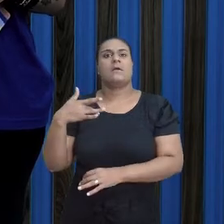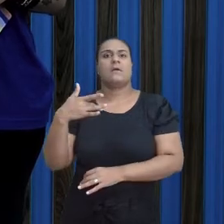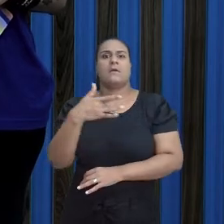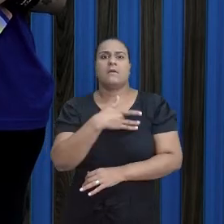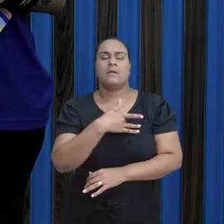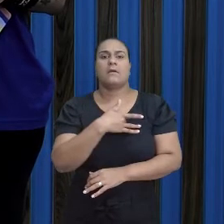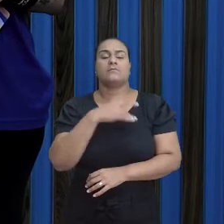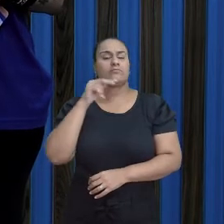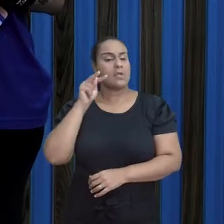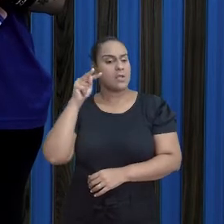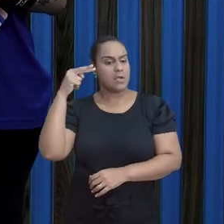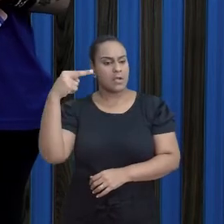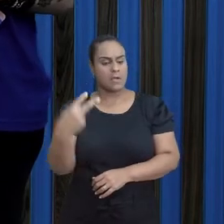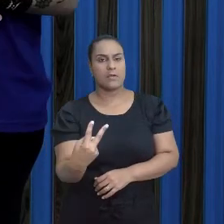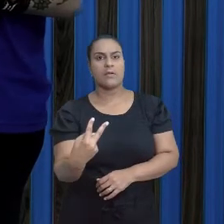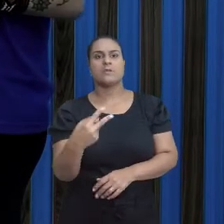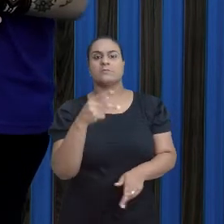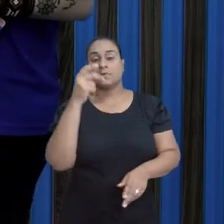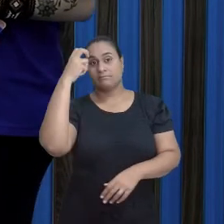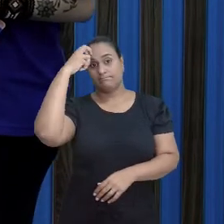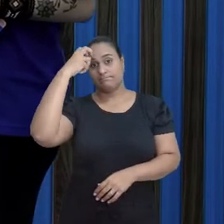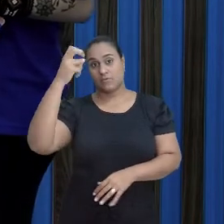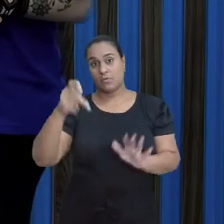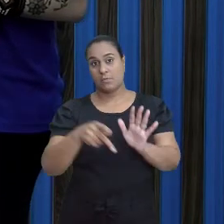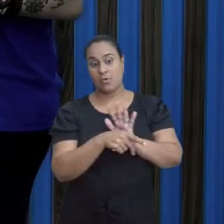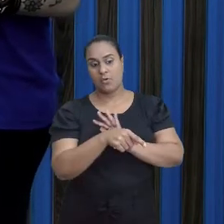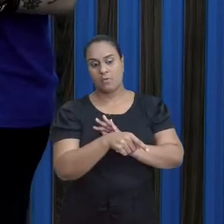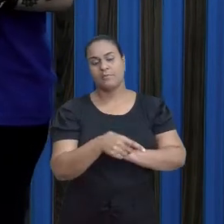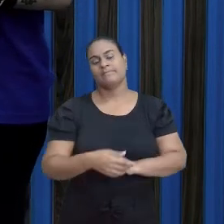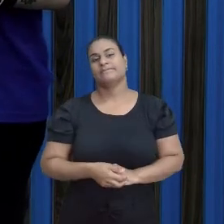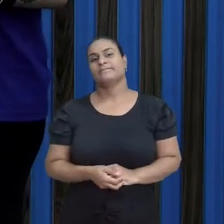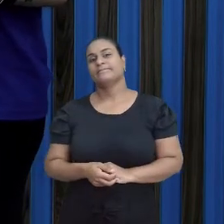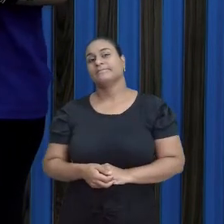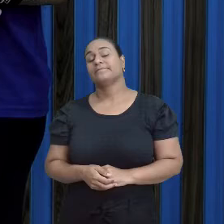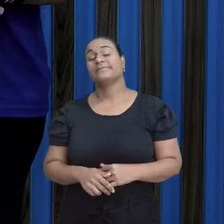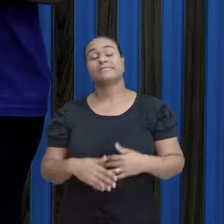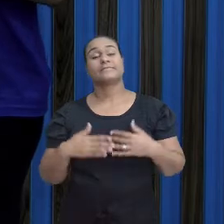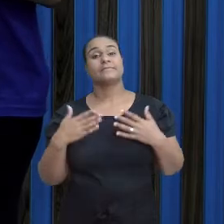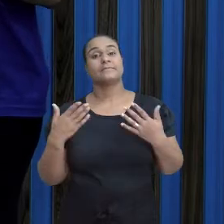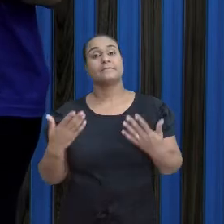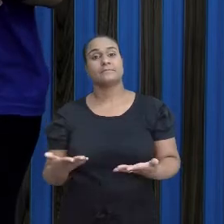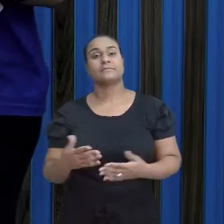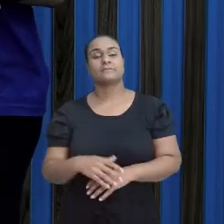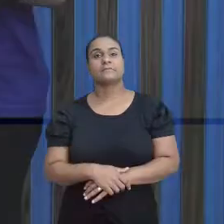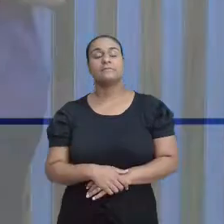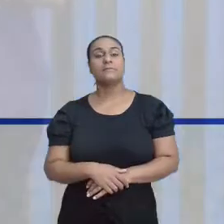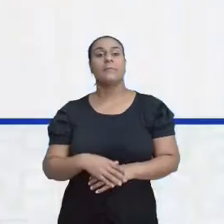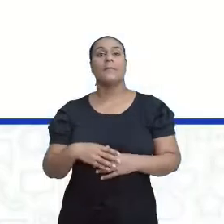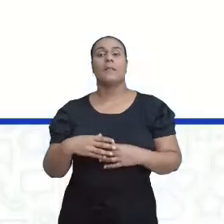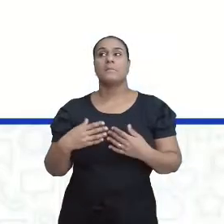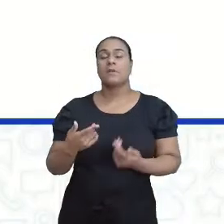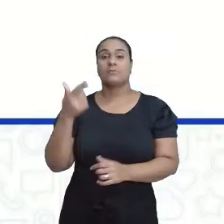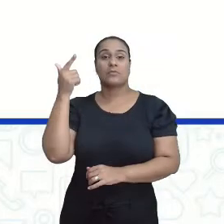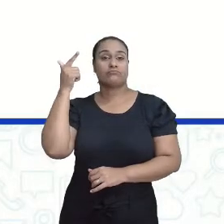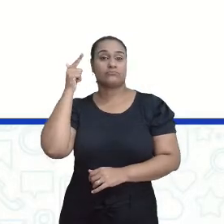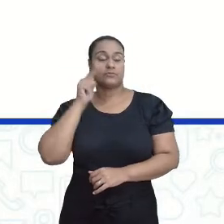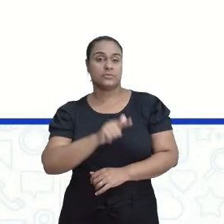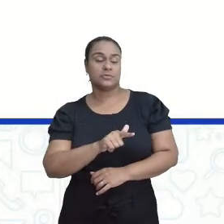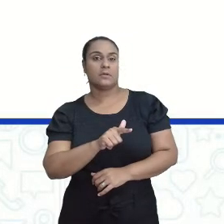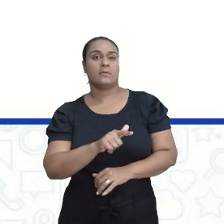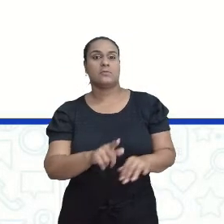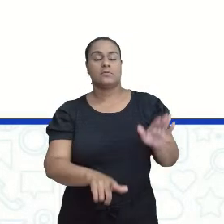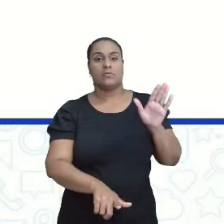e o reconhecimento da sua cultura. Então, mesmo com as conquistas, né, jurídicas e